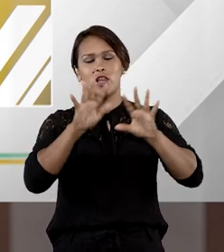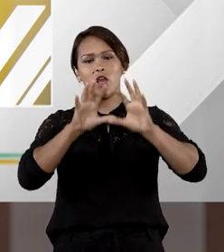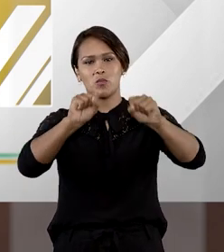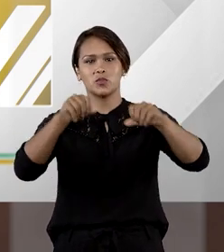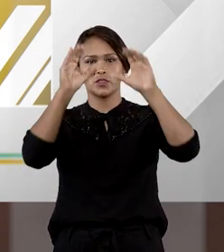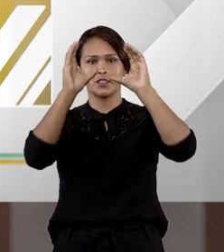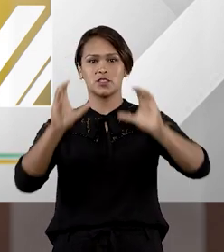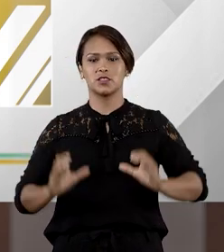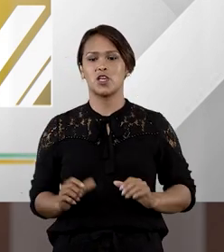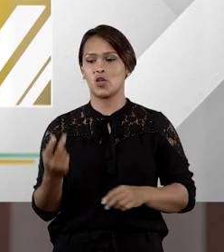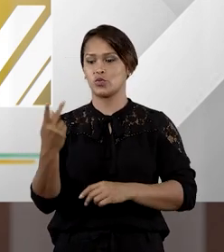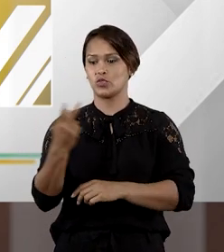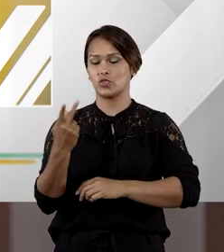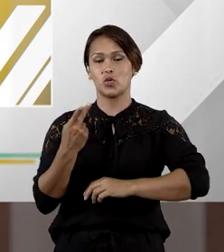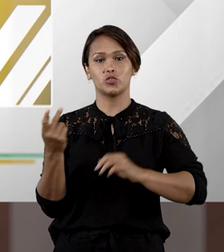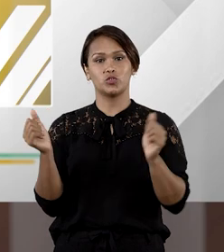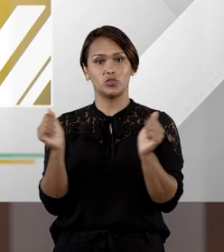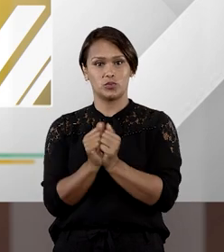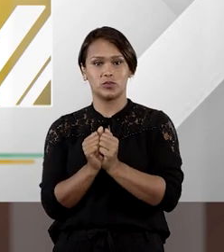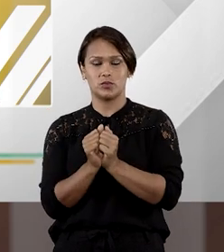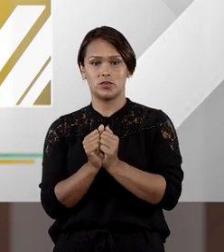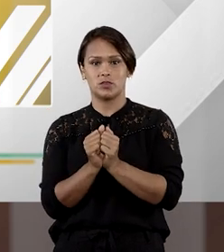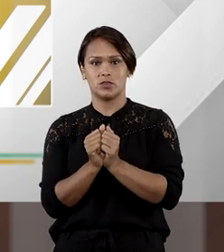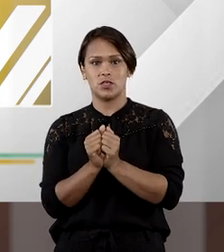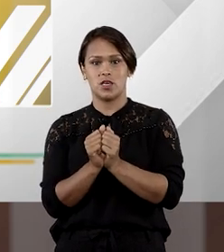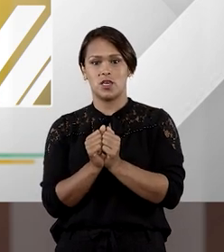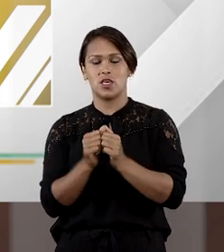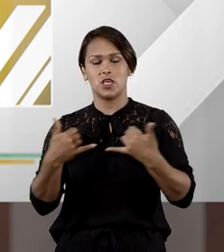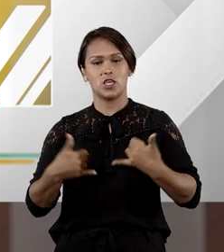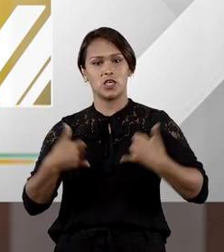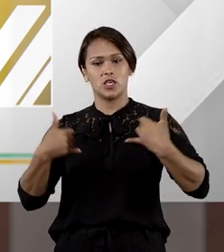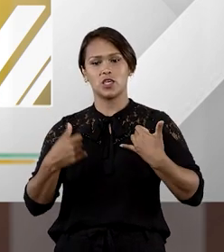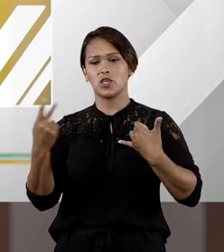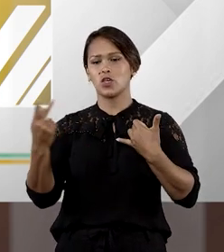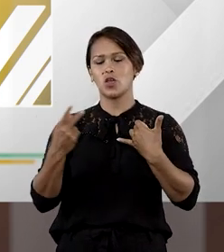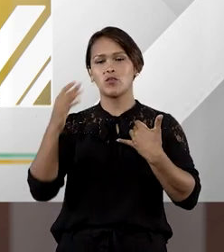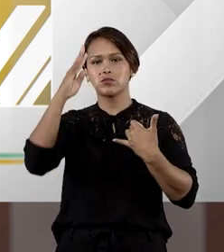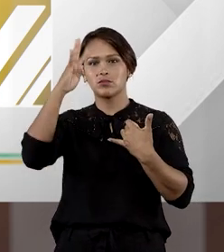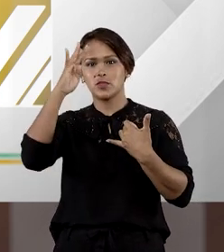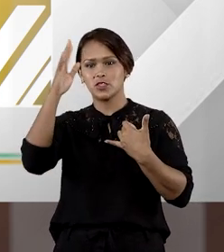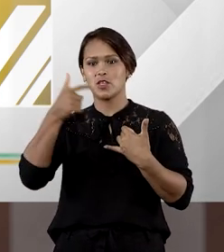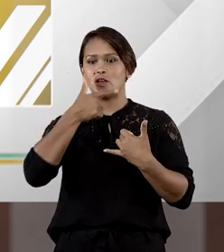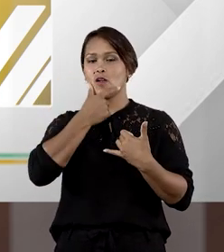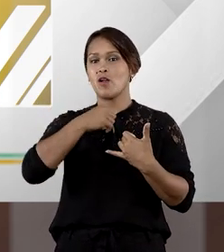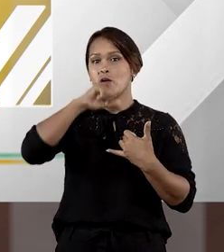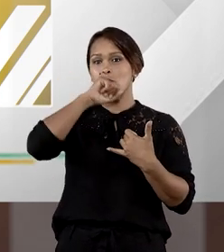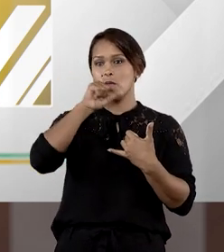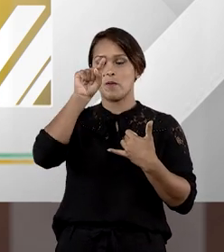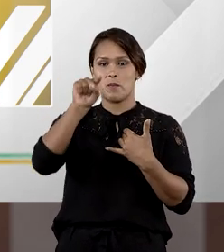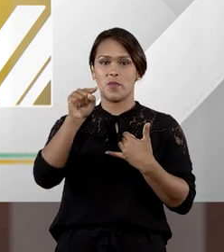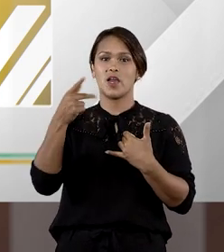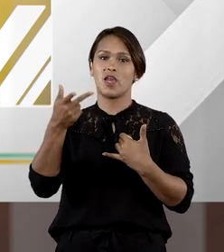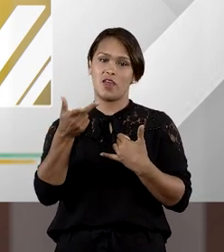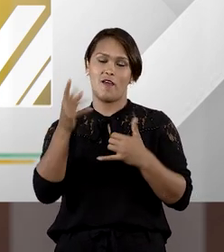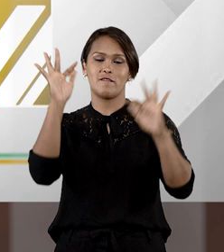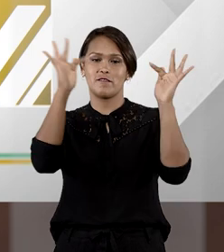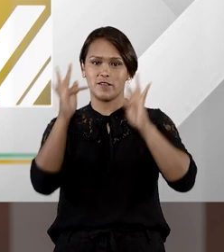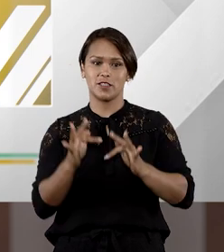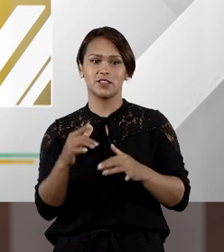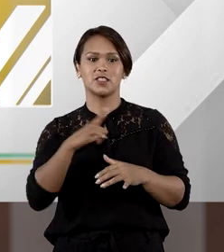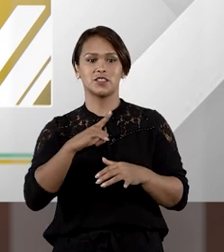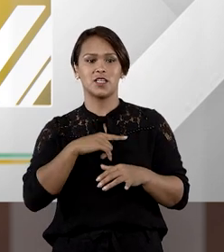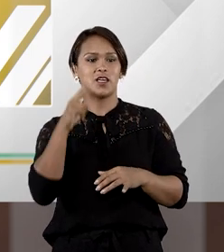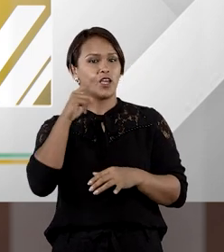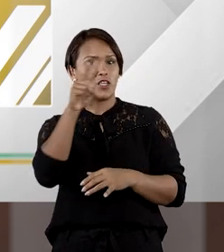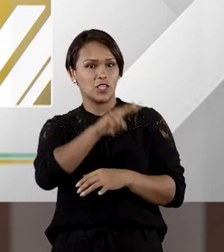da Cidadania, nós dois, né, e que honra, né, fico imaginando aí o nosso pai, onde ele está, é a felicidade que ele